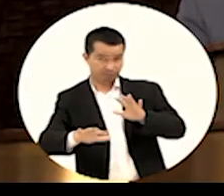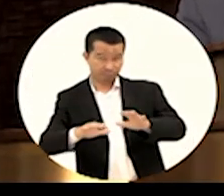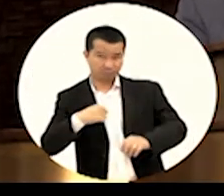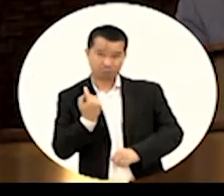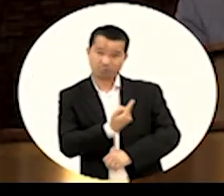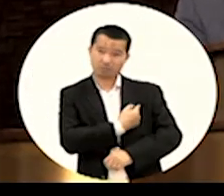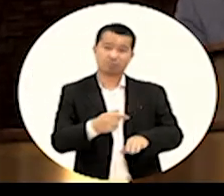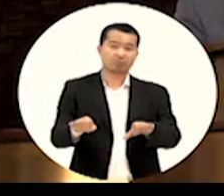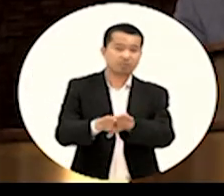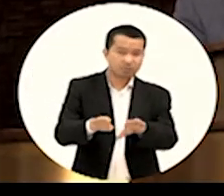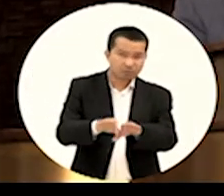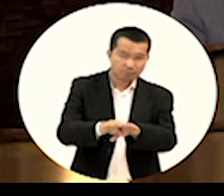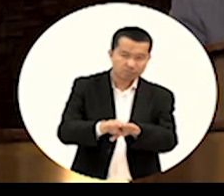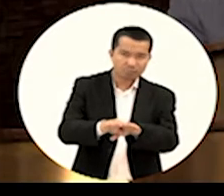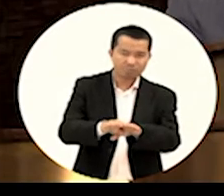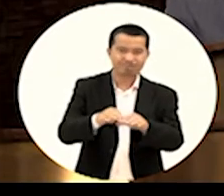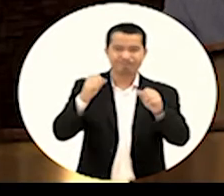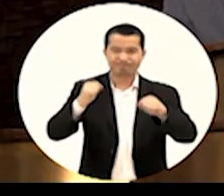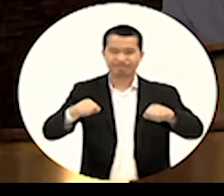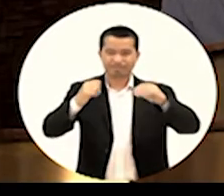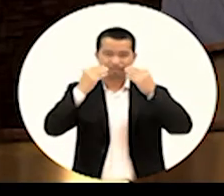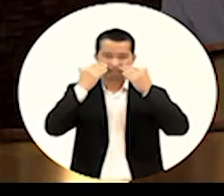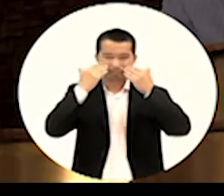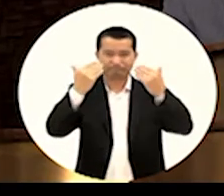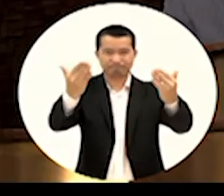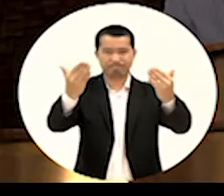Mesmo que isso signifique